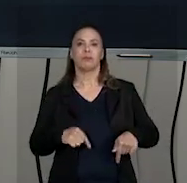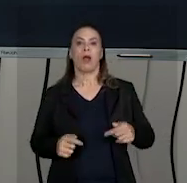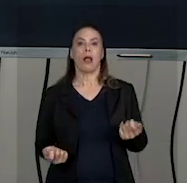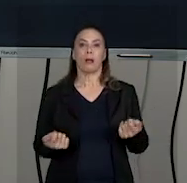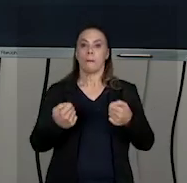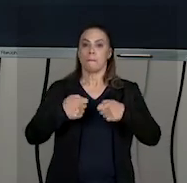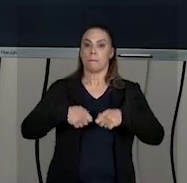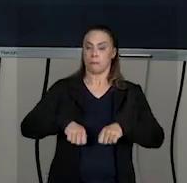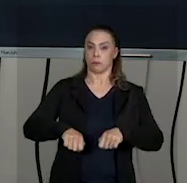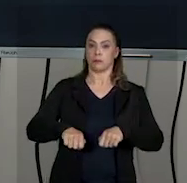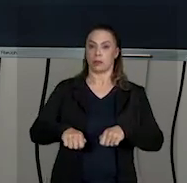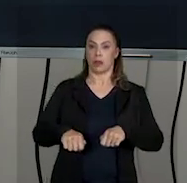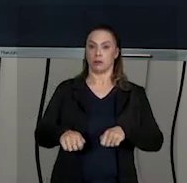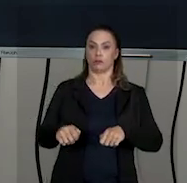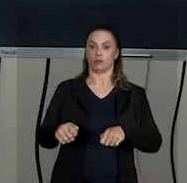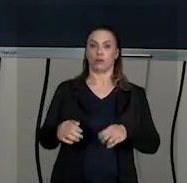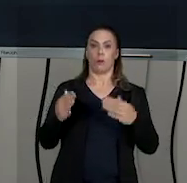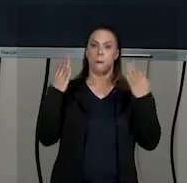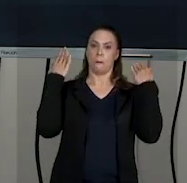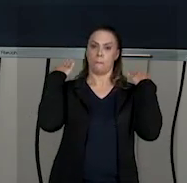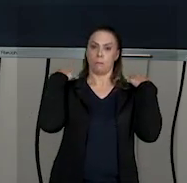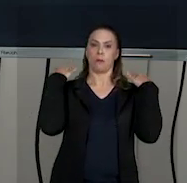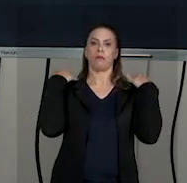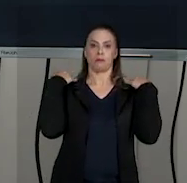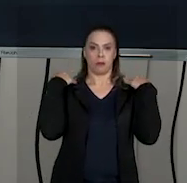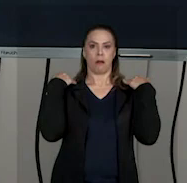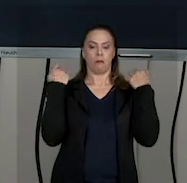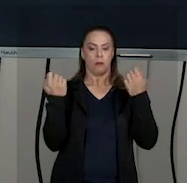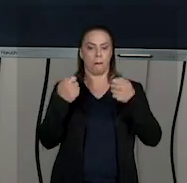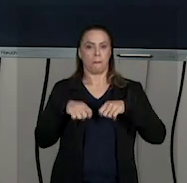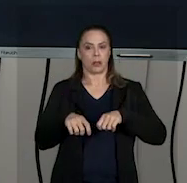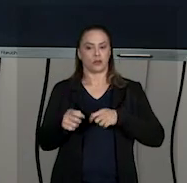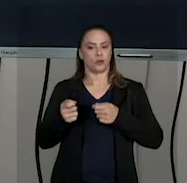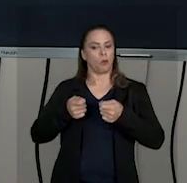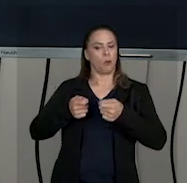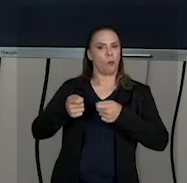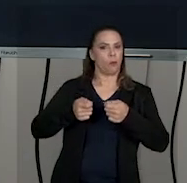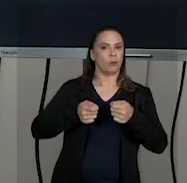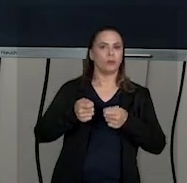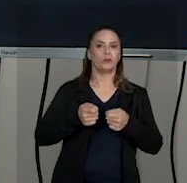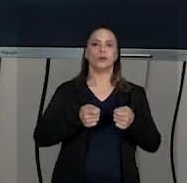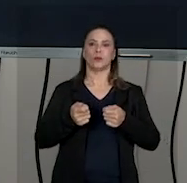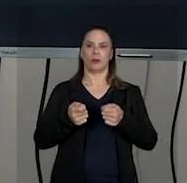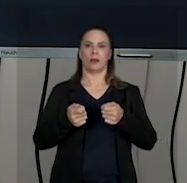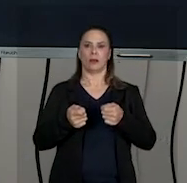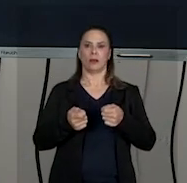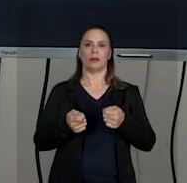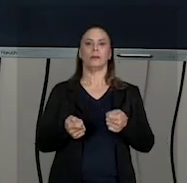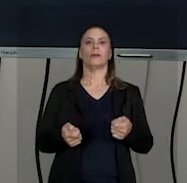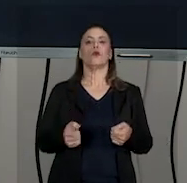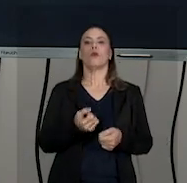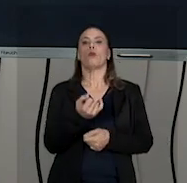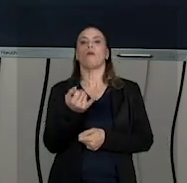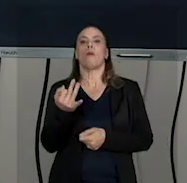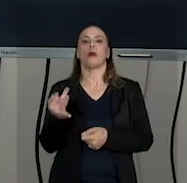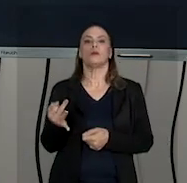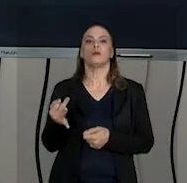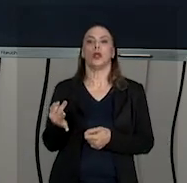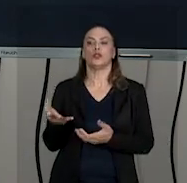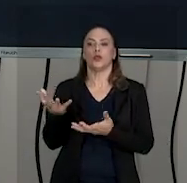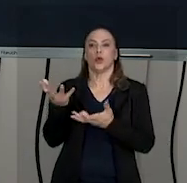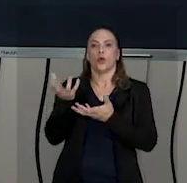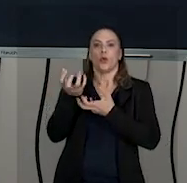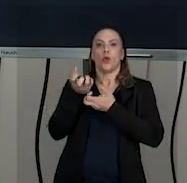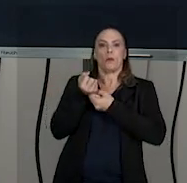que o pulmão tem de controlar, de absorver. Quanto maior a sua